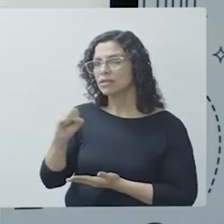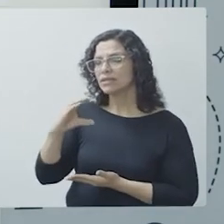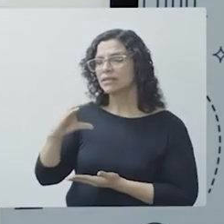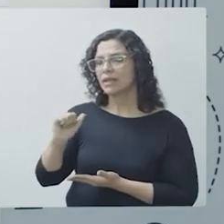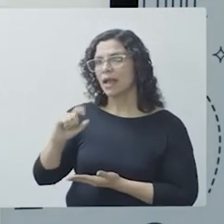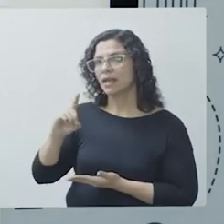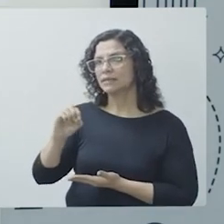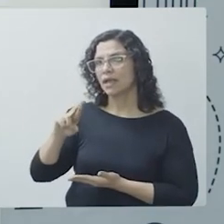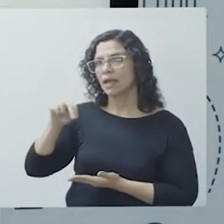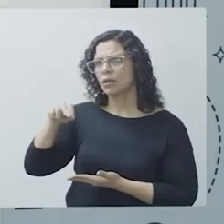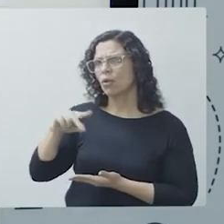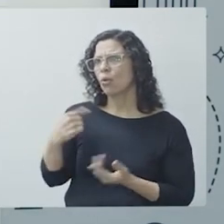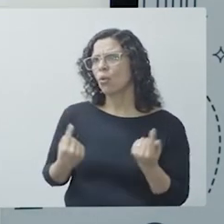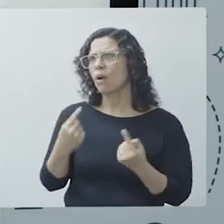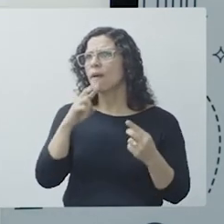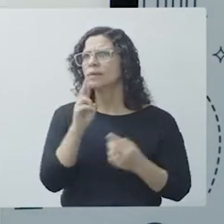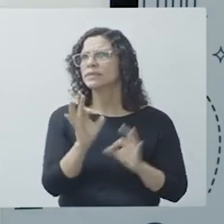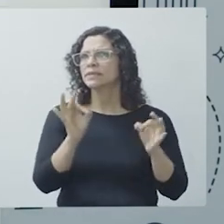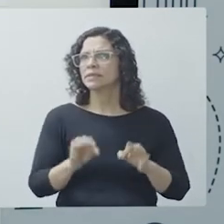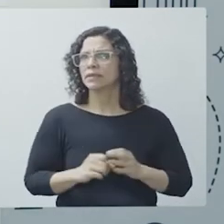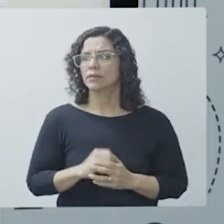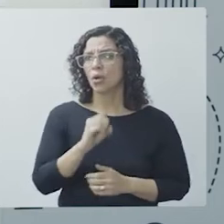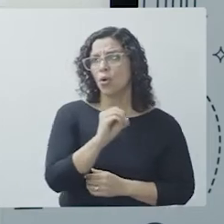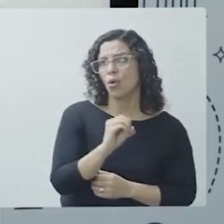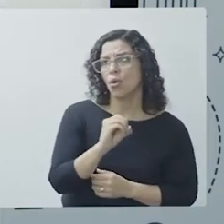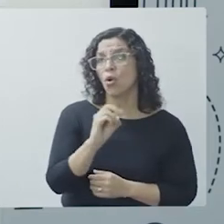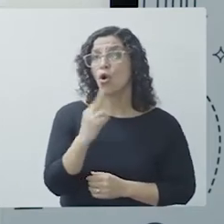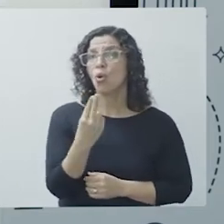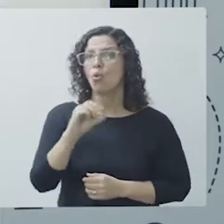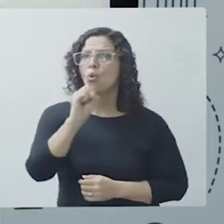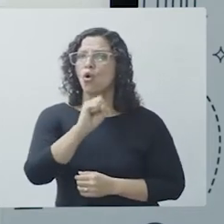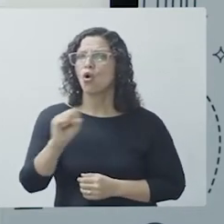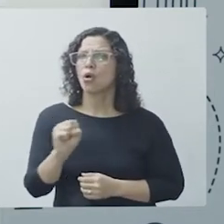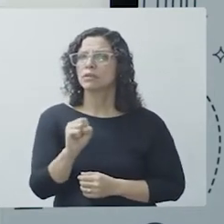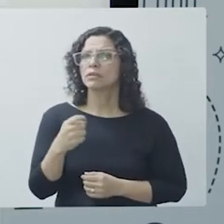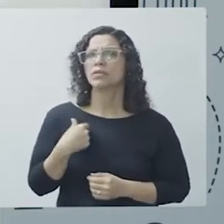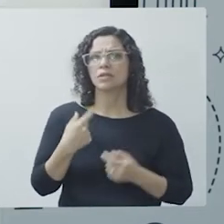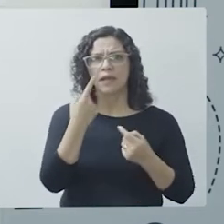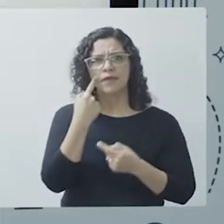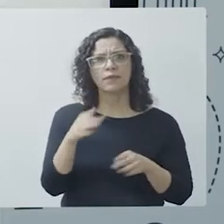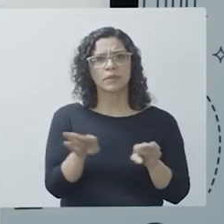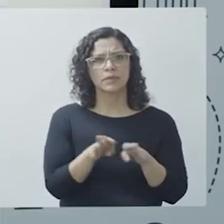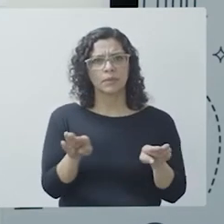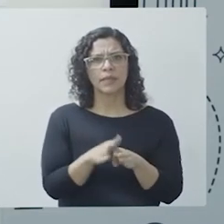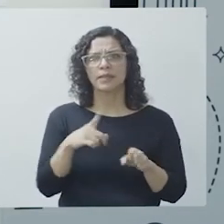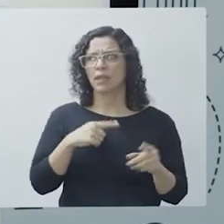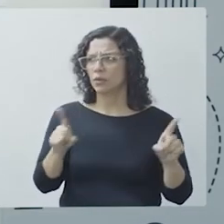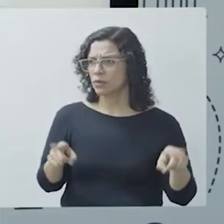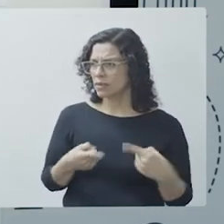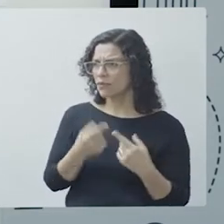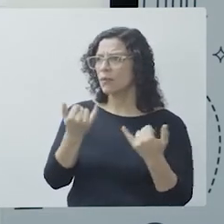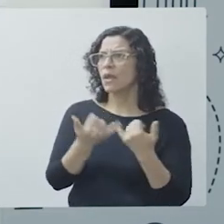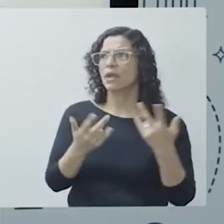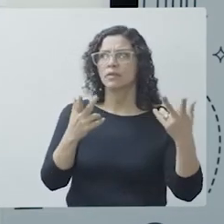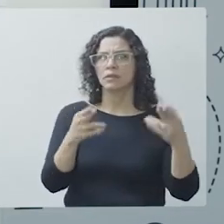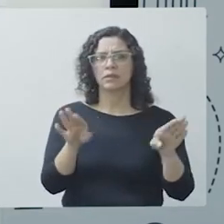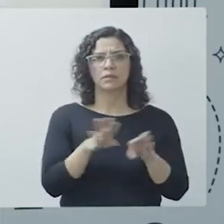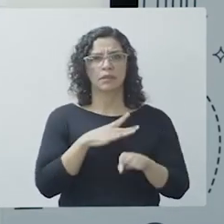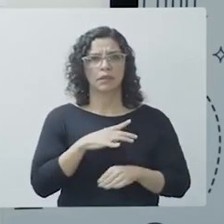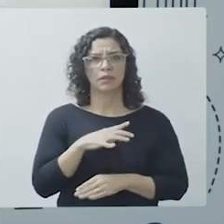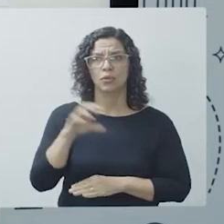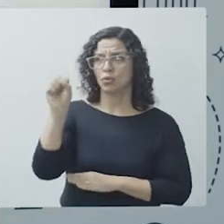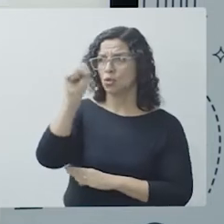Qual é a resposta certa? O que que vocês acham? Nós já vimos um desafio parecido.